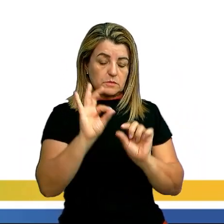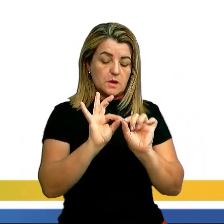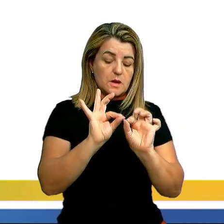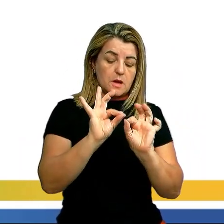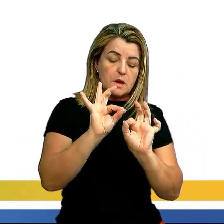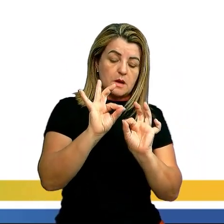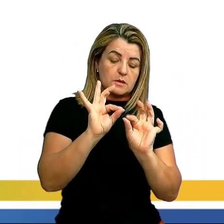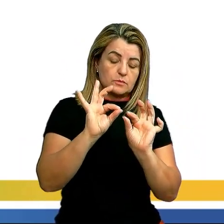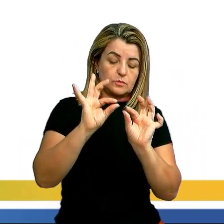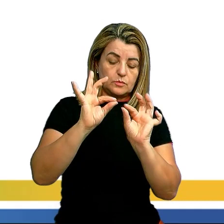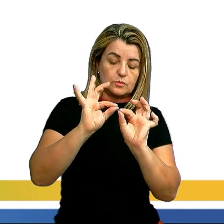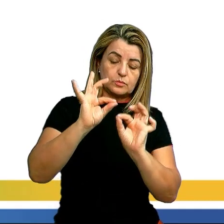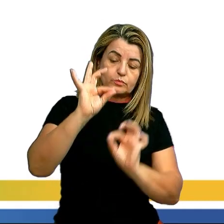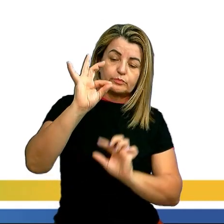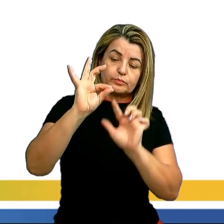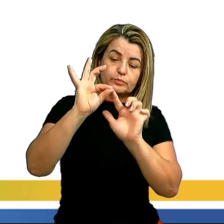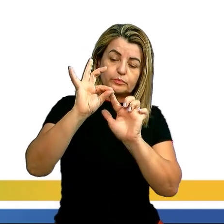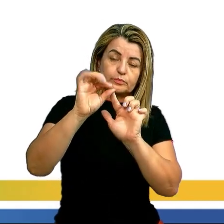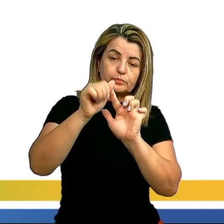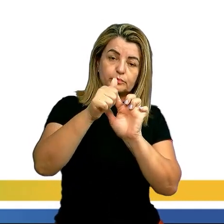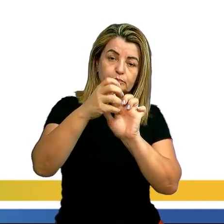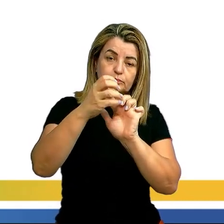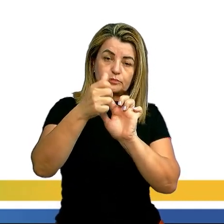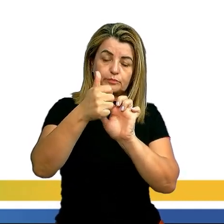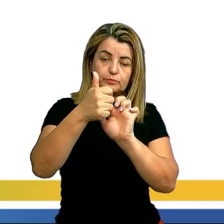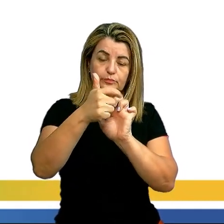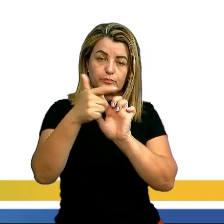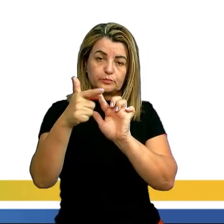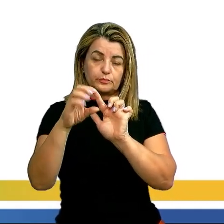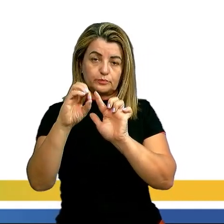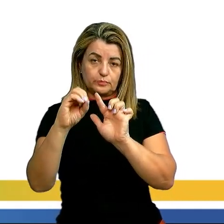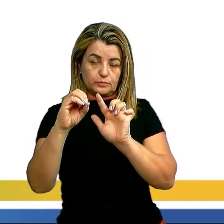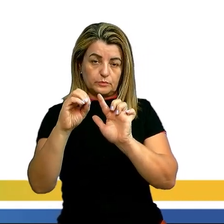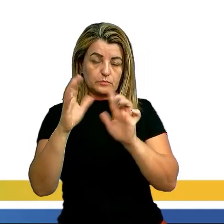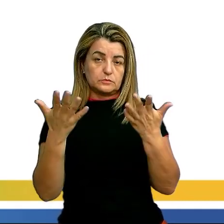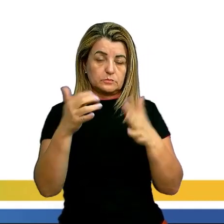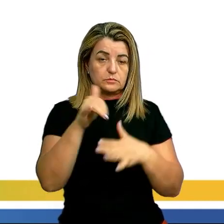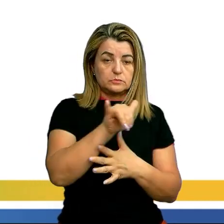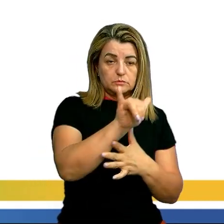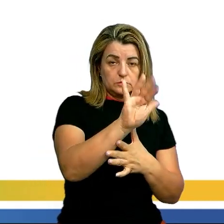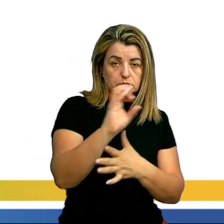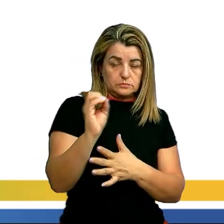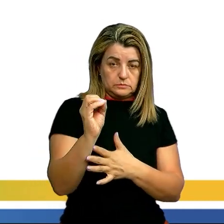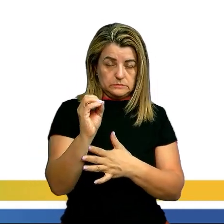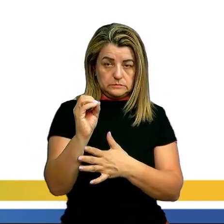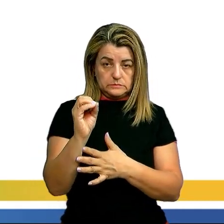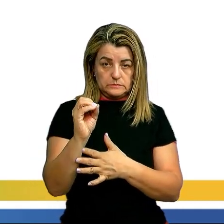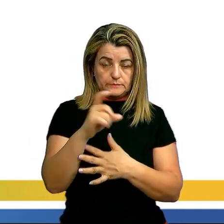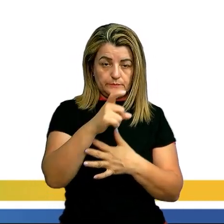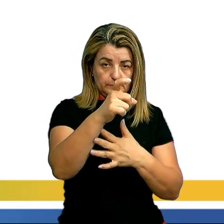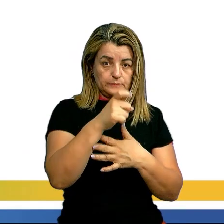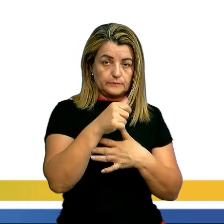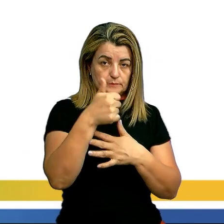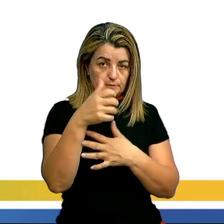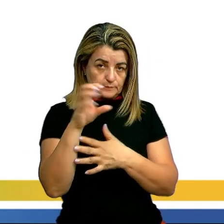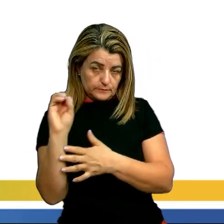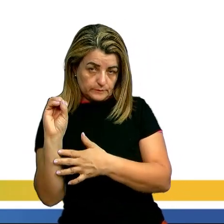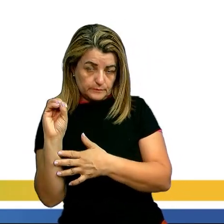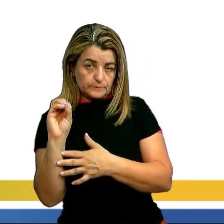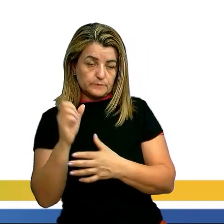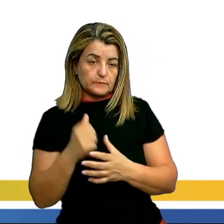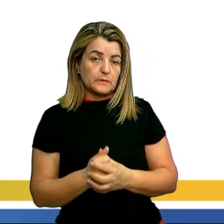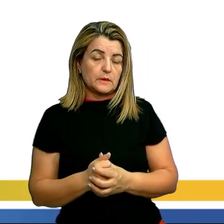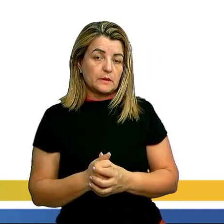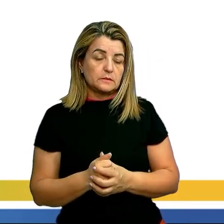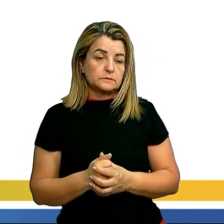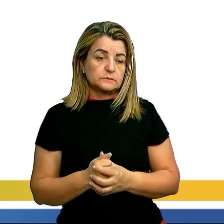passava no ponto 100, 0. Então, y era 0, x era 100.